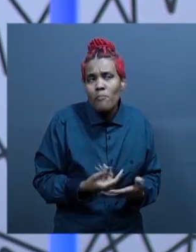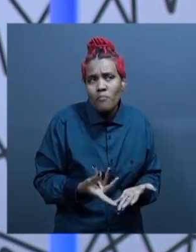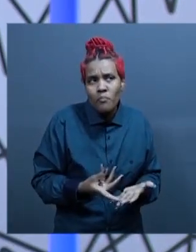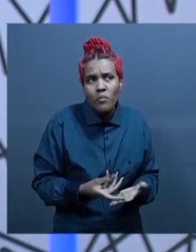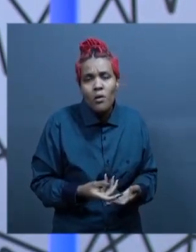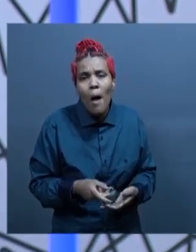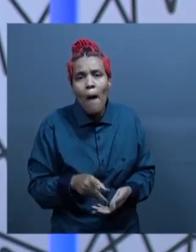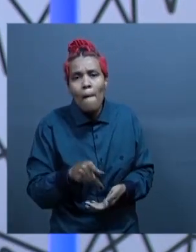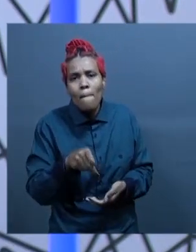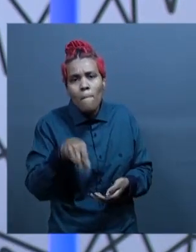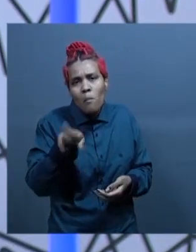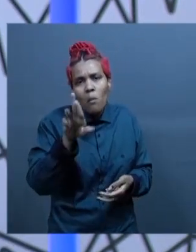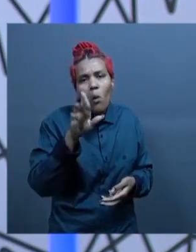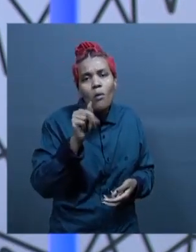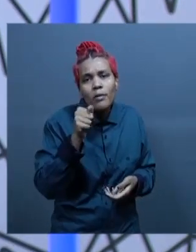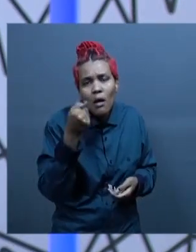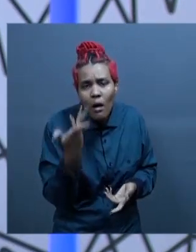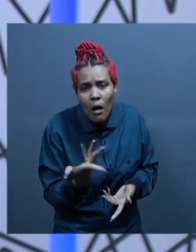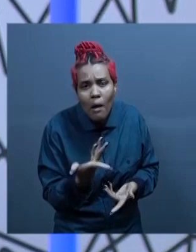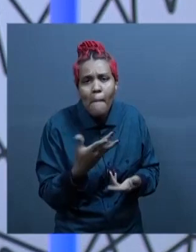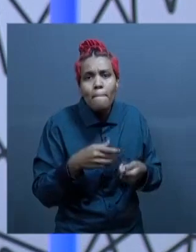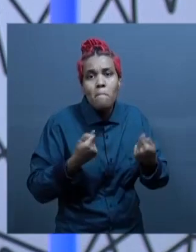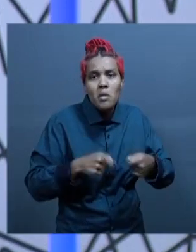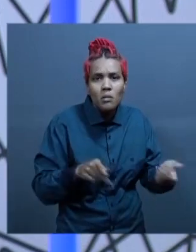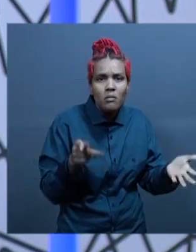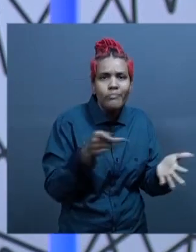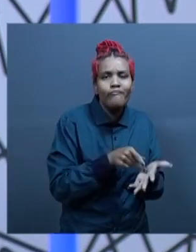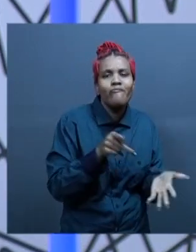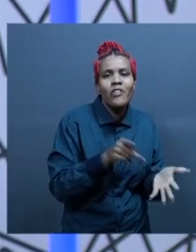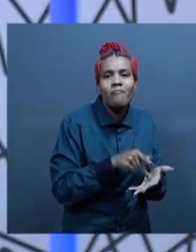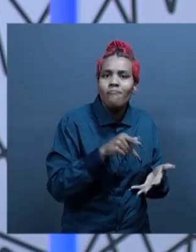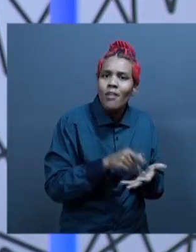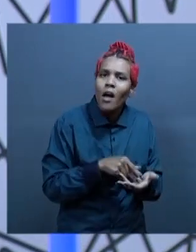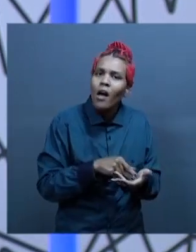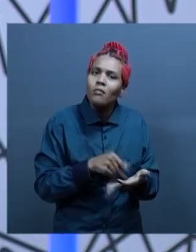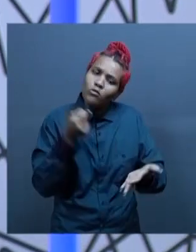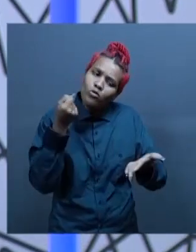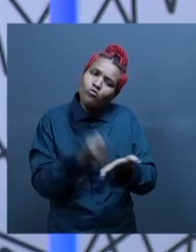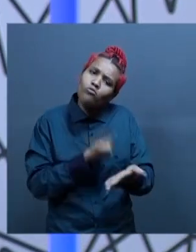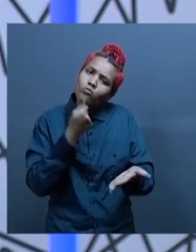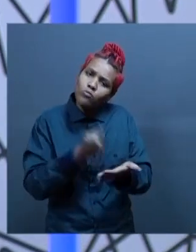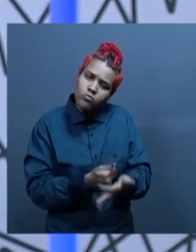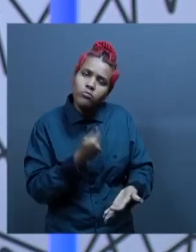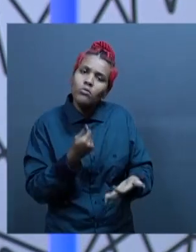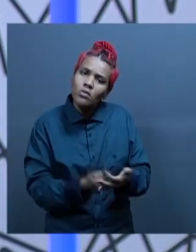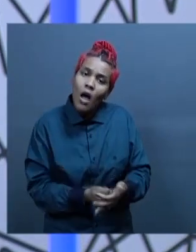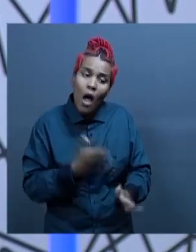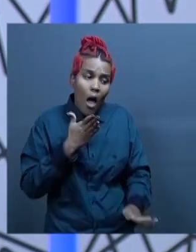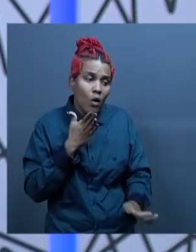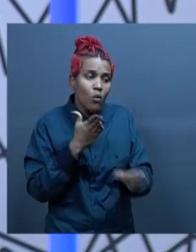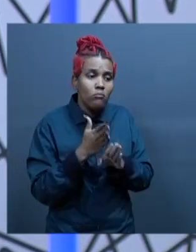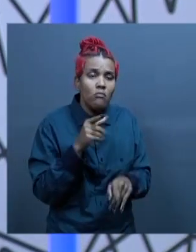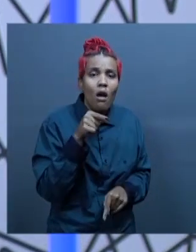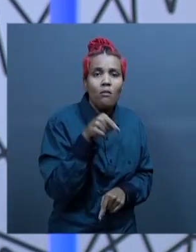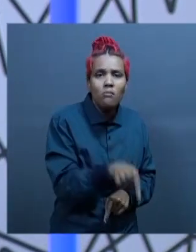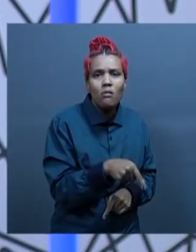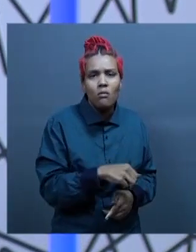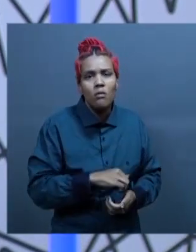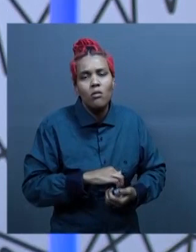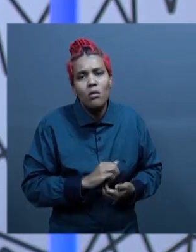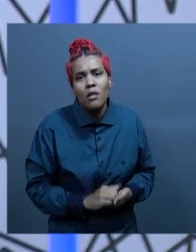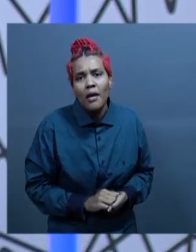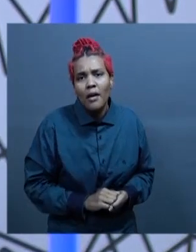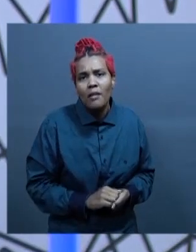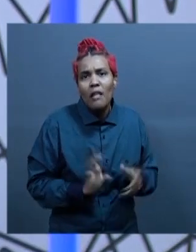bonitinho né tem que ser real tem se dedicado tem que realmente encontrar aquela causa faz toda a diferença